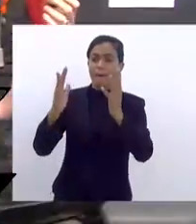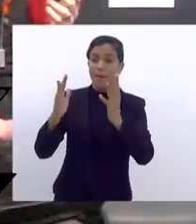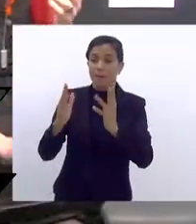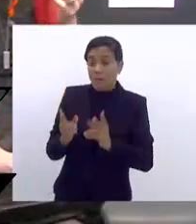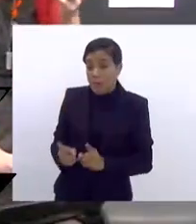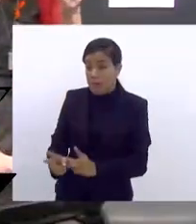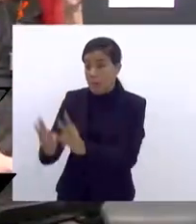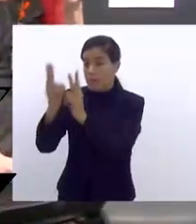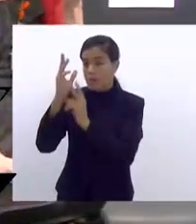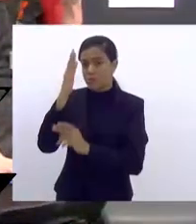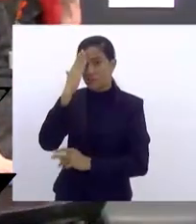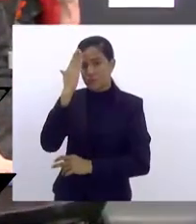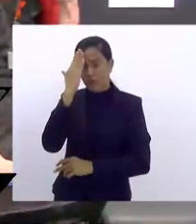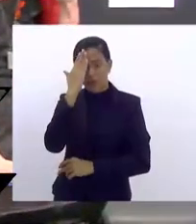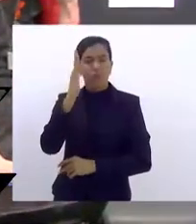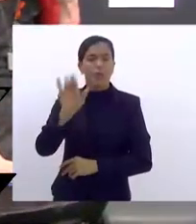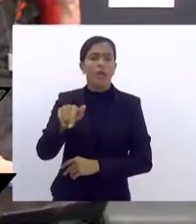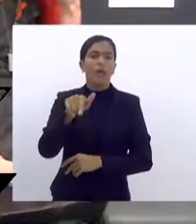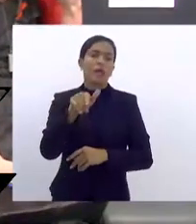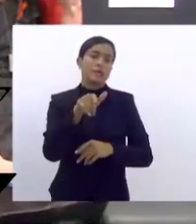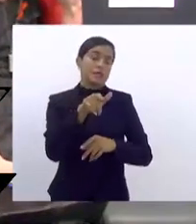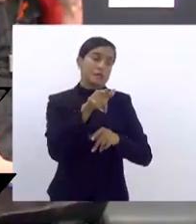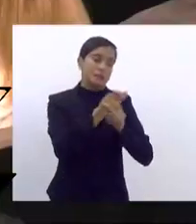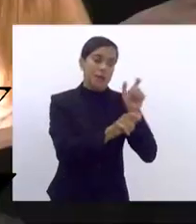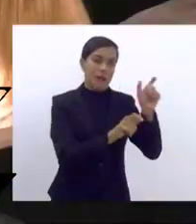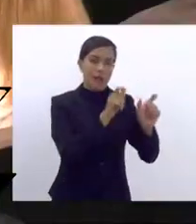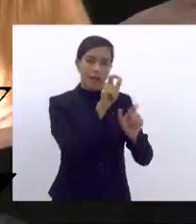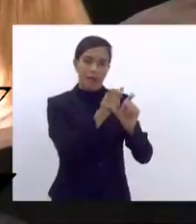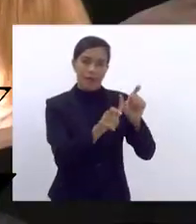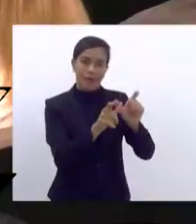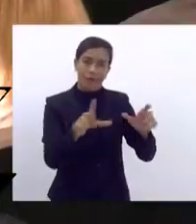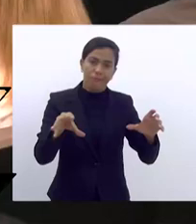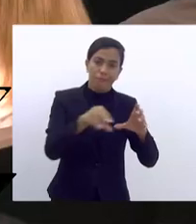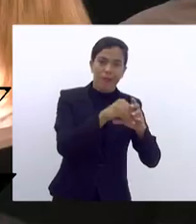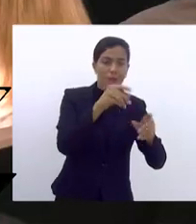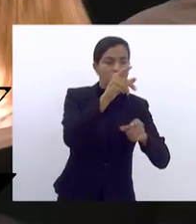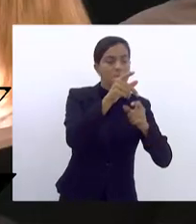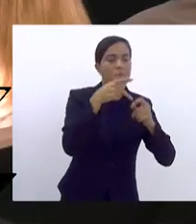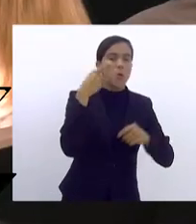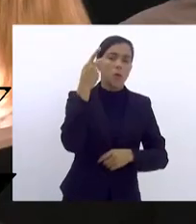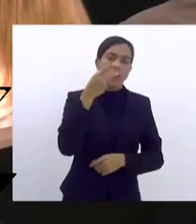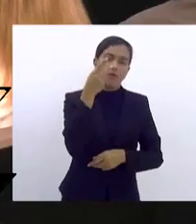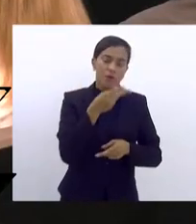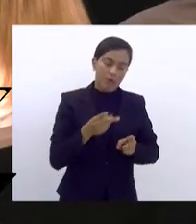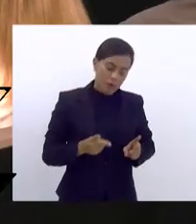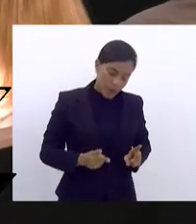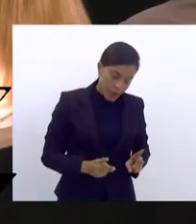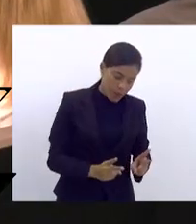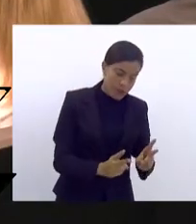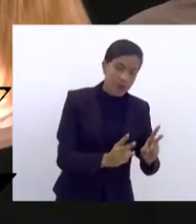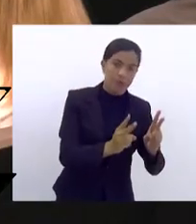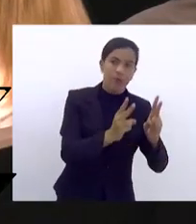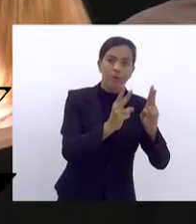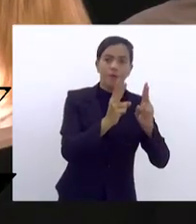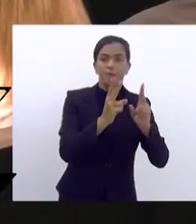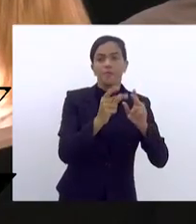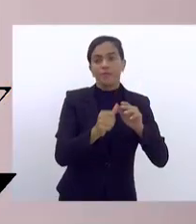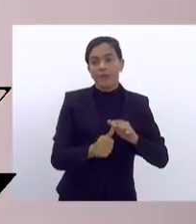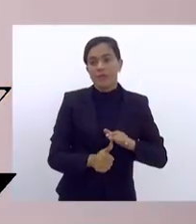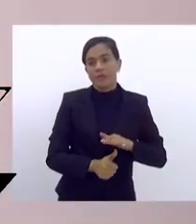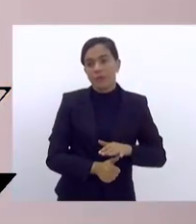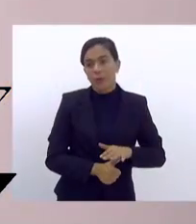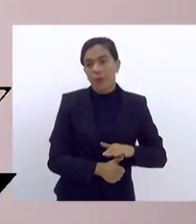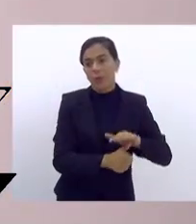no imenso vazio de uma política que continua sendo conduzida pelo